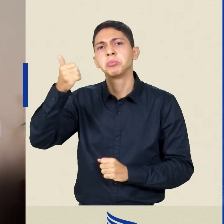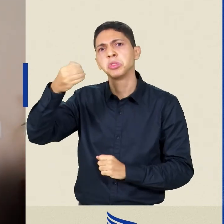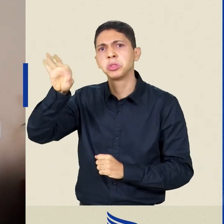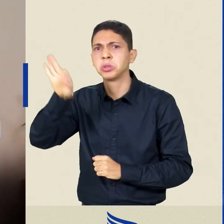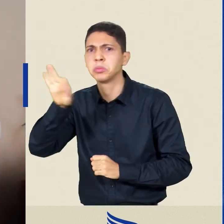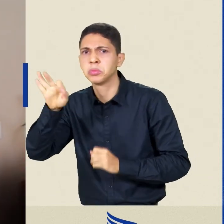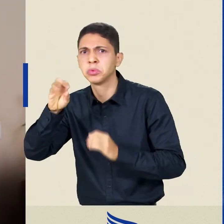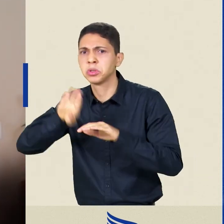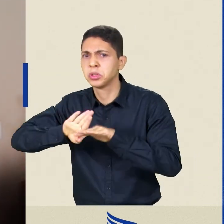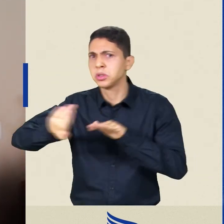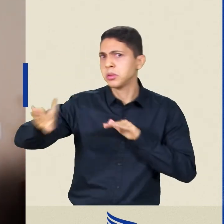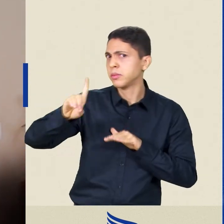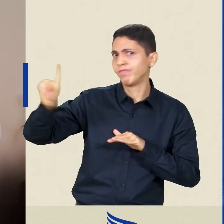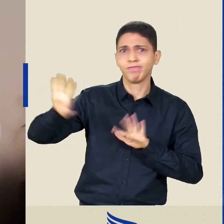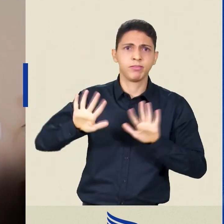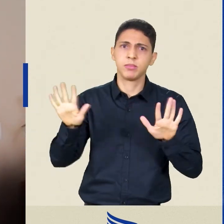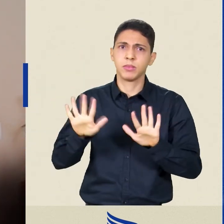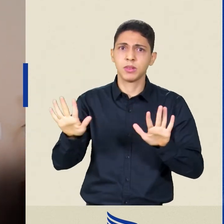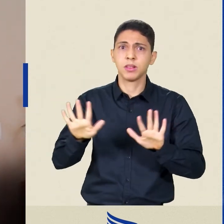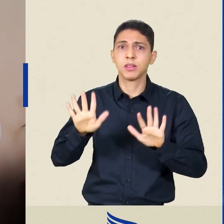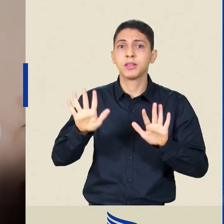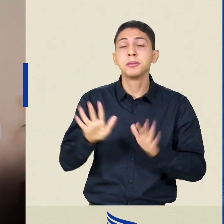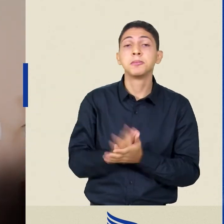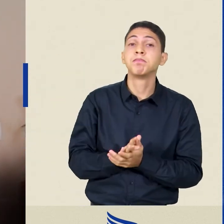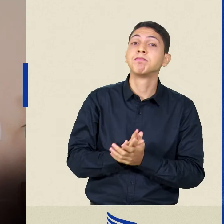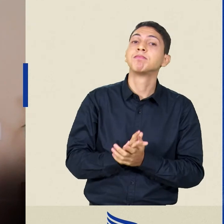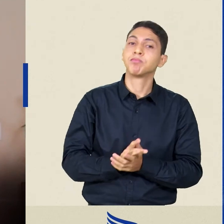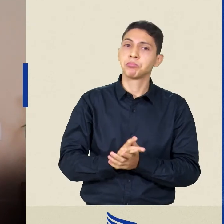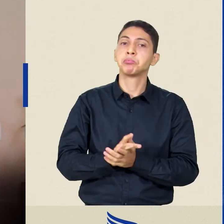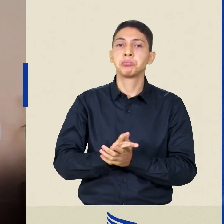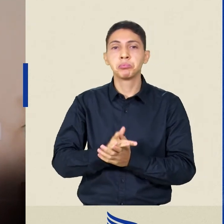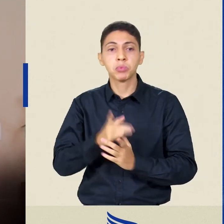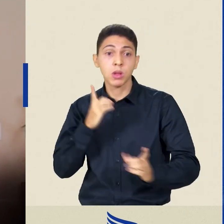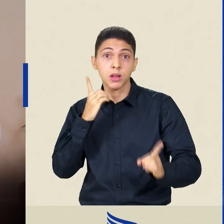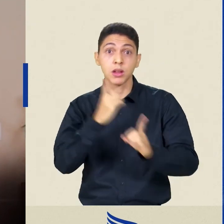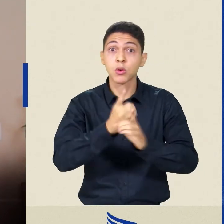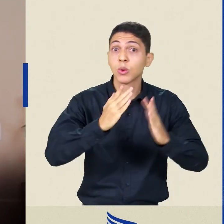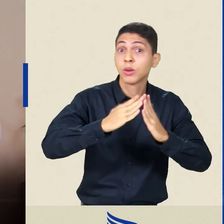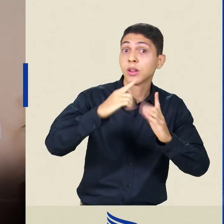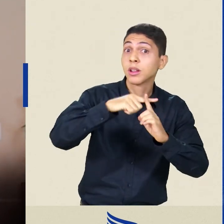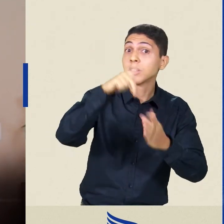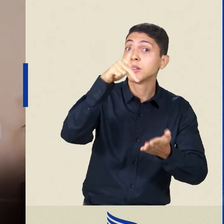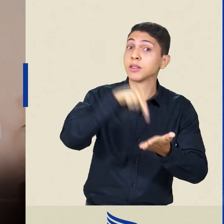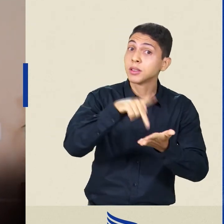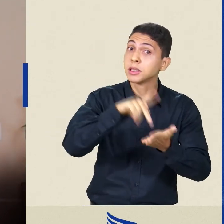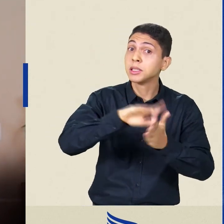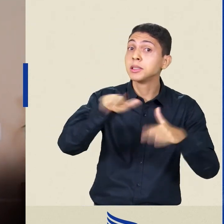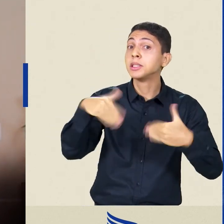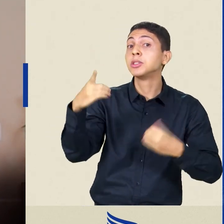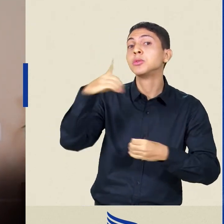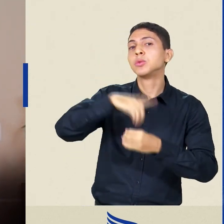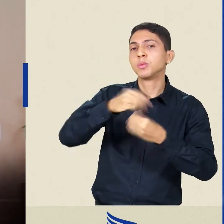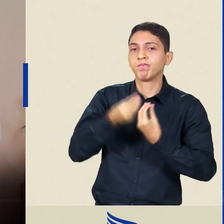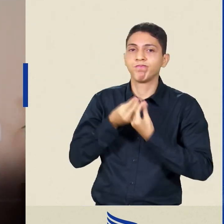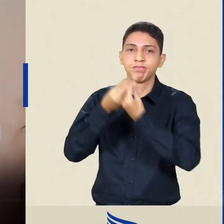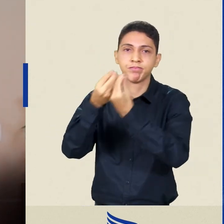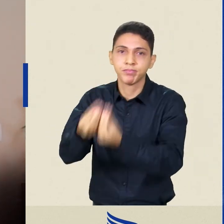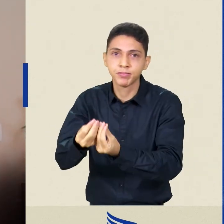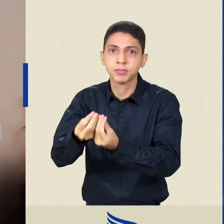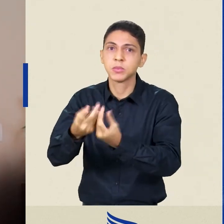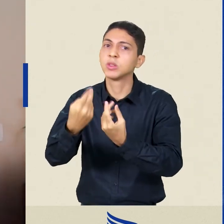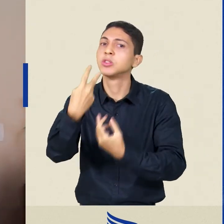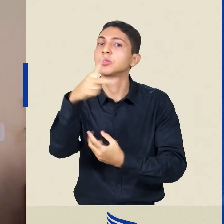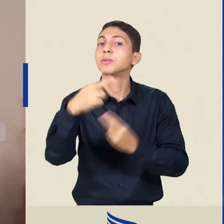a igreja de Deus na terra e entregue o dízimo a ela. Essa é a sua parte a fazer. E em